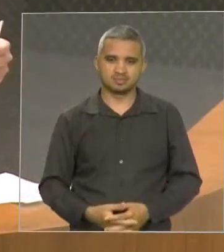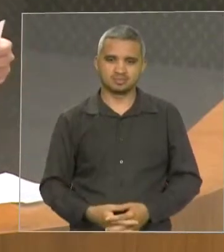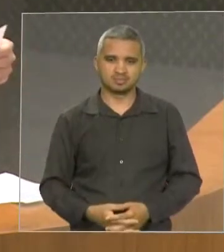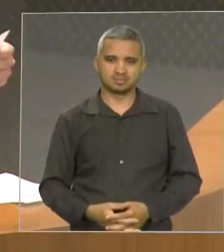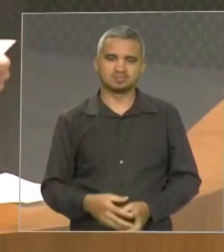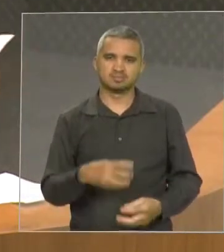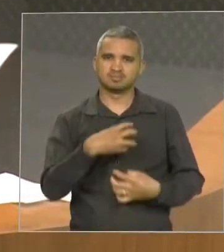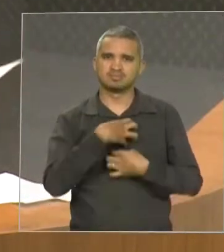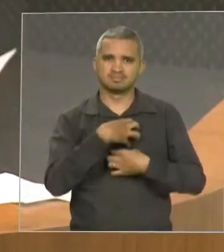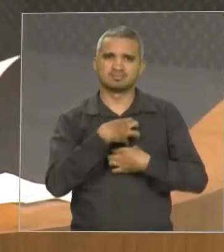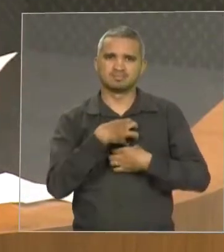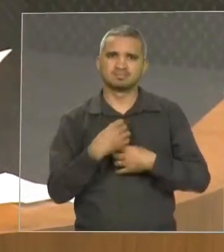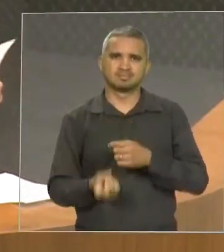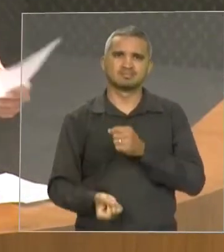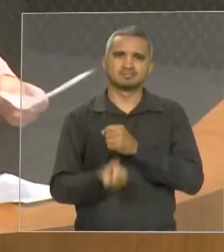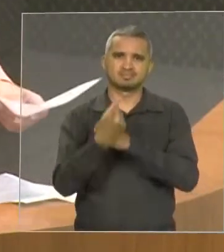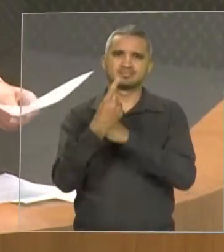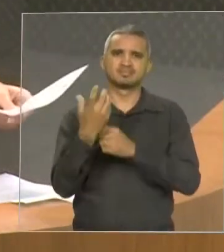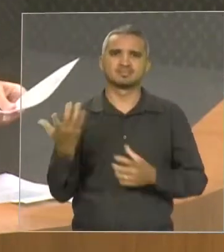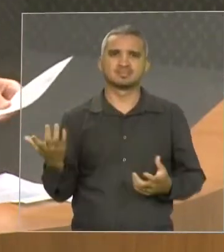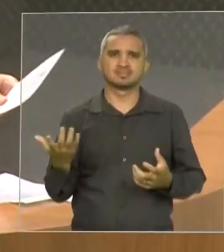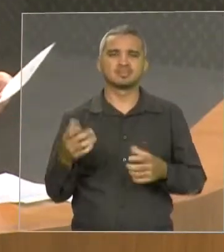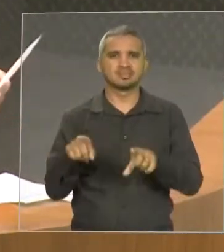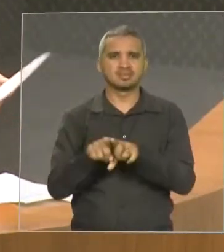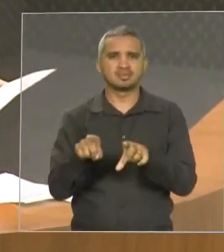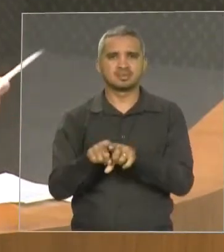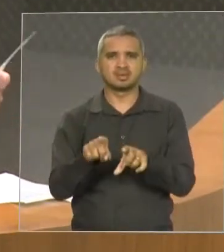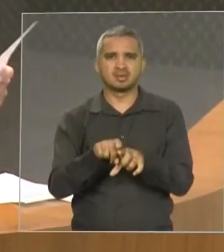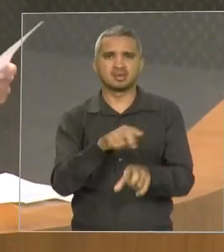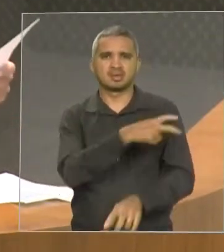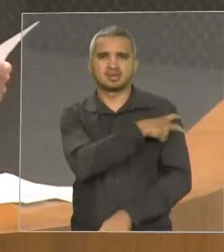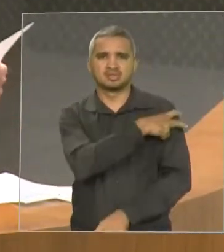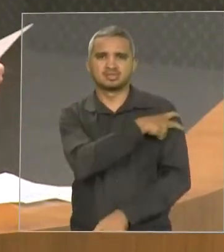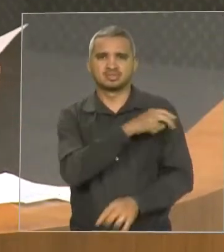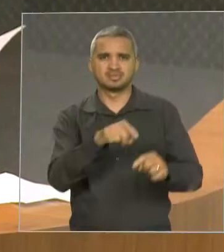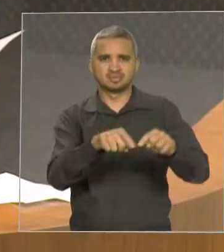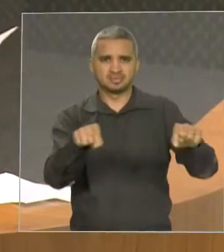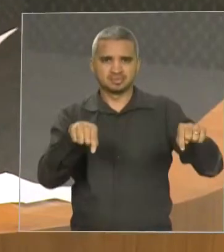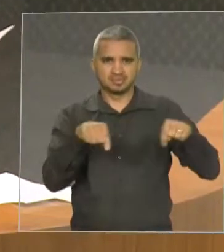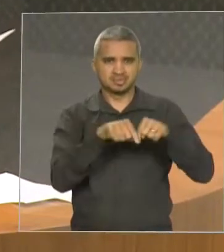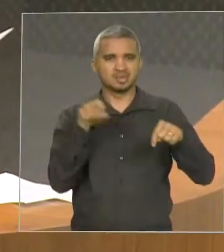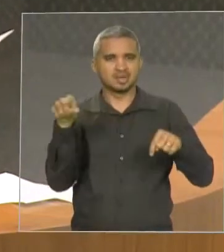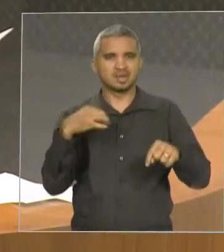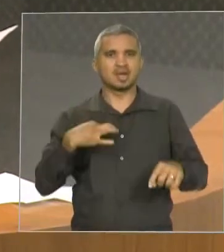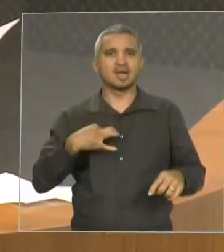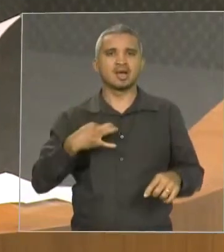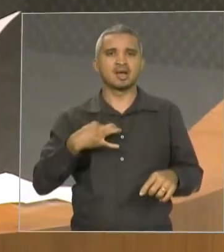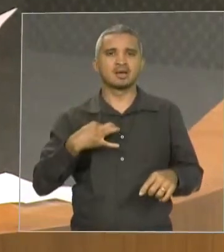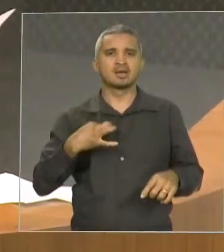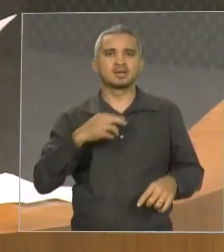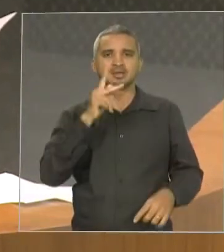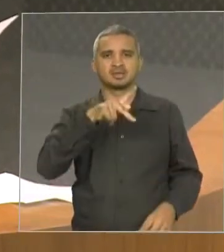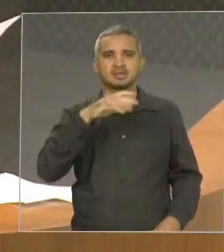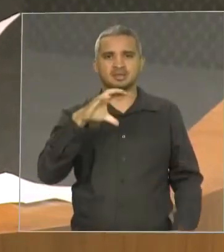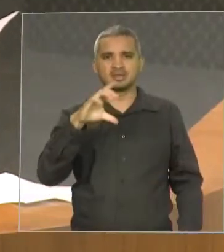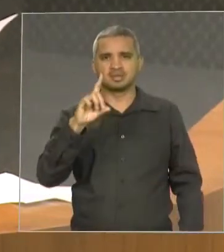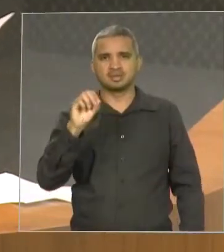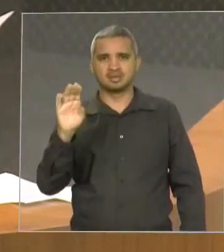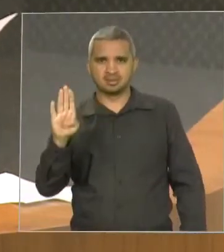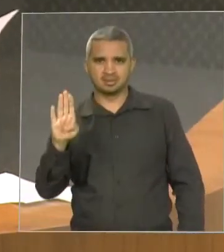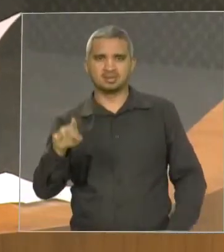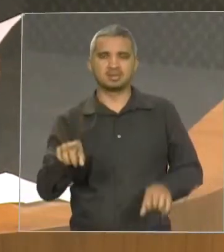absurda. A chefe de gabinete com camisa do PCdoB, assessora